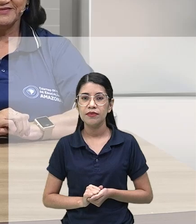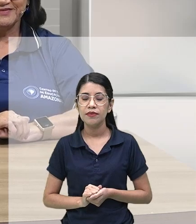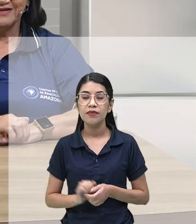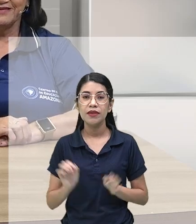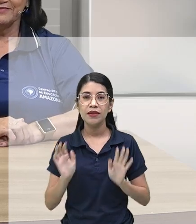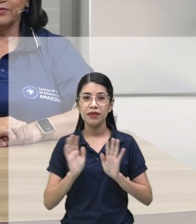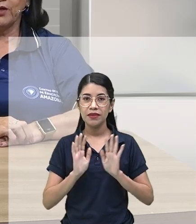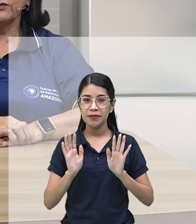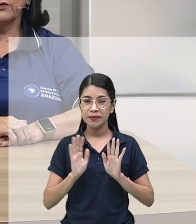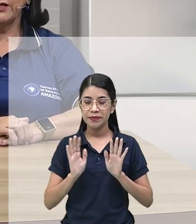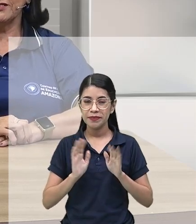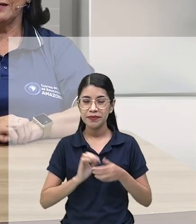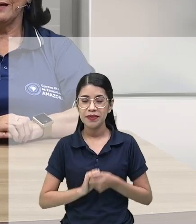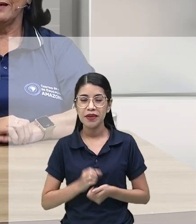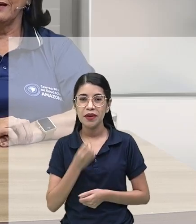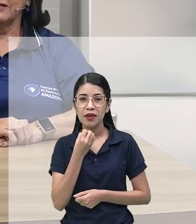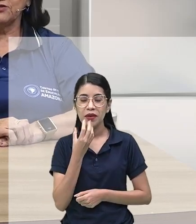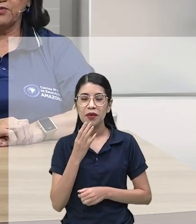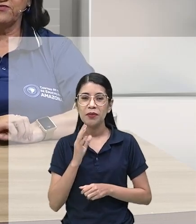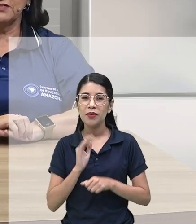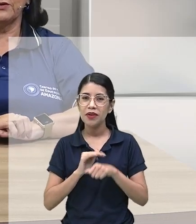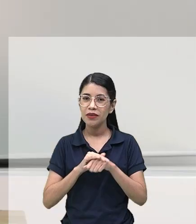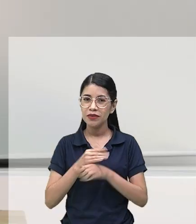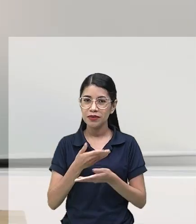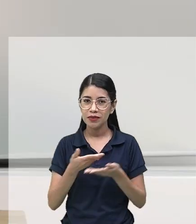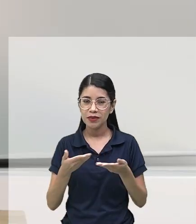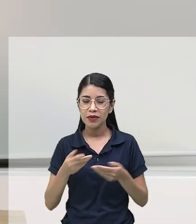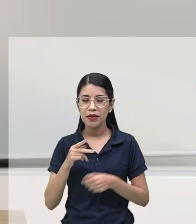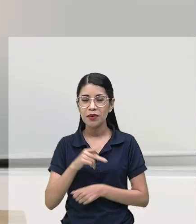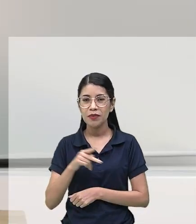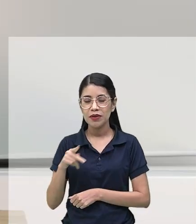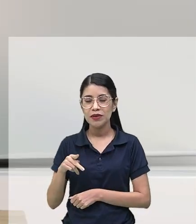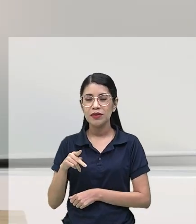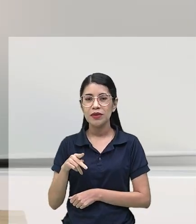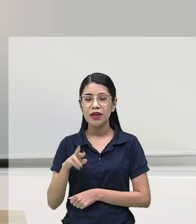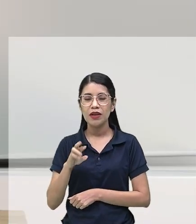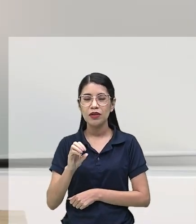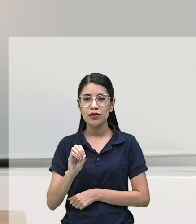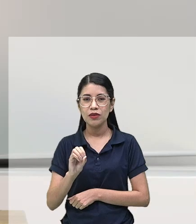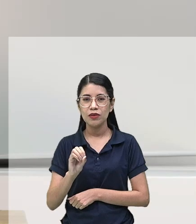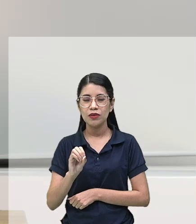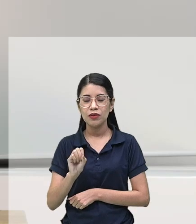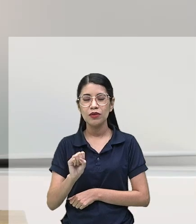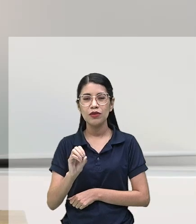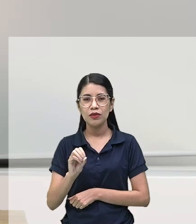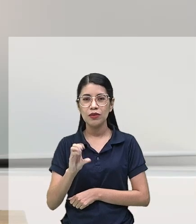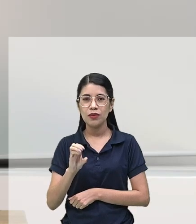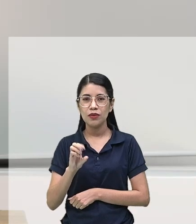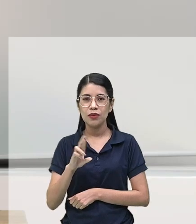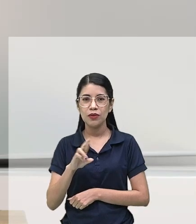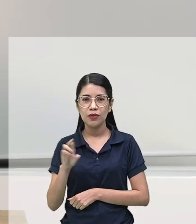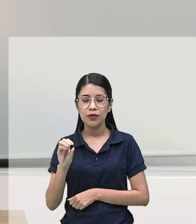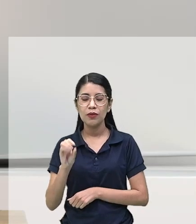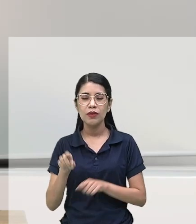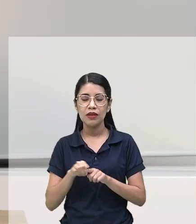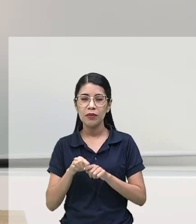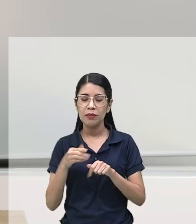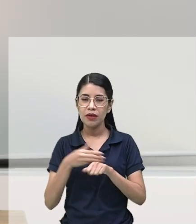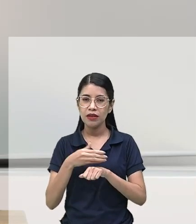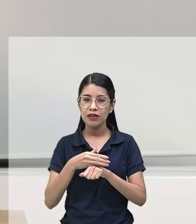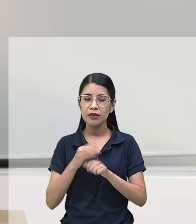Olá, boa noite. Eu sou a professora Socorro Brasil. Também faço parte da coordenação